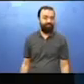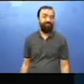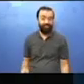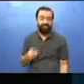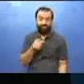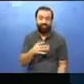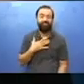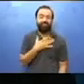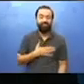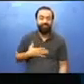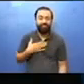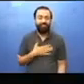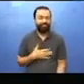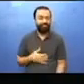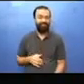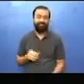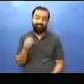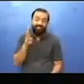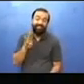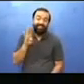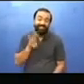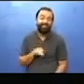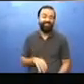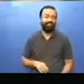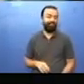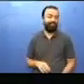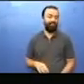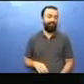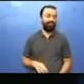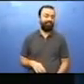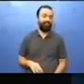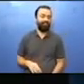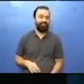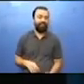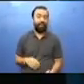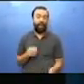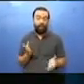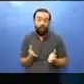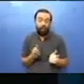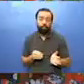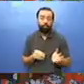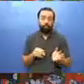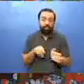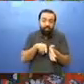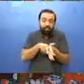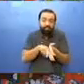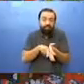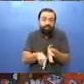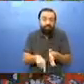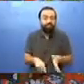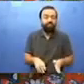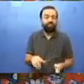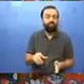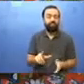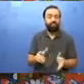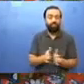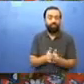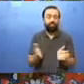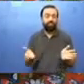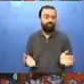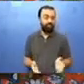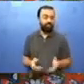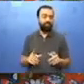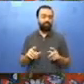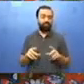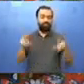Vocês gostaram da história? Muito divertida, não é mesmo? Então agora vamos analisar algumas informações a respeito do livro. Vejam, o